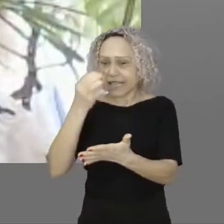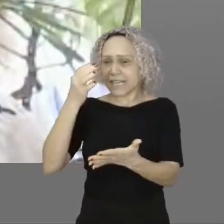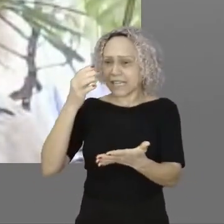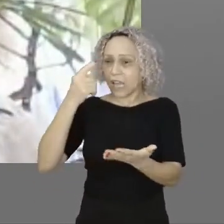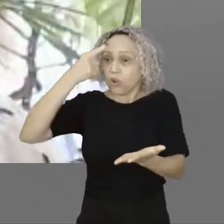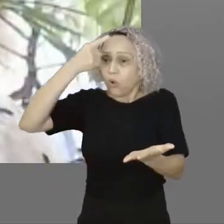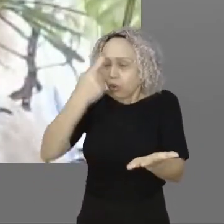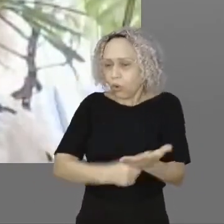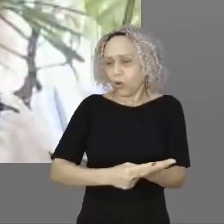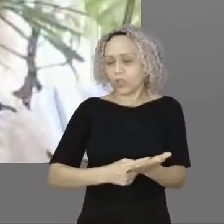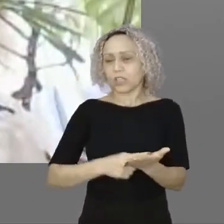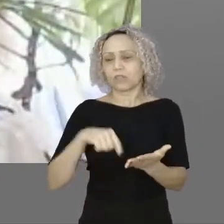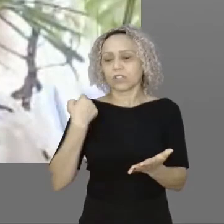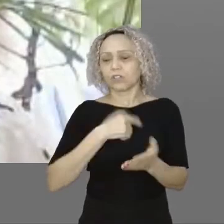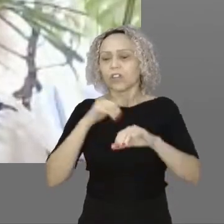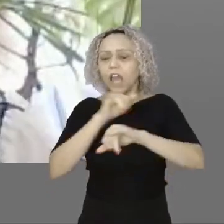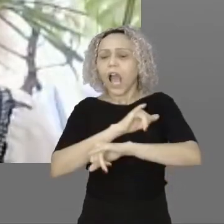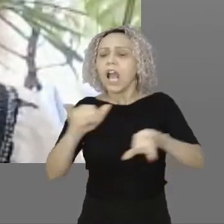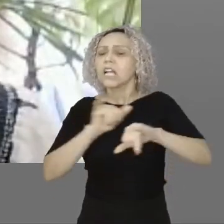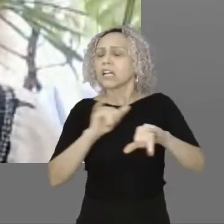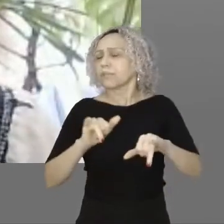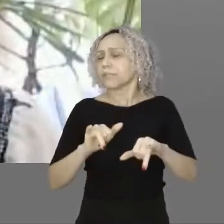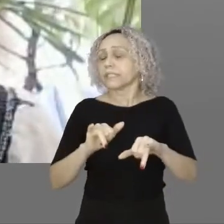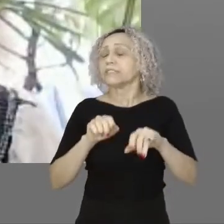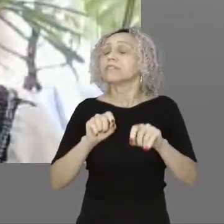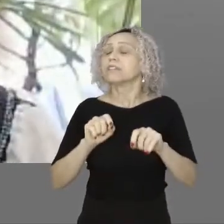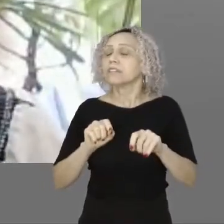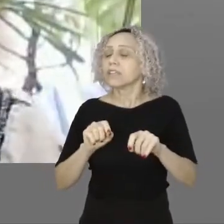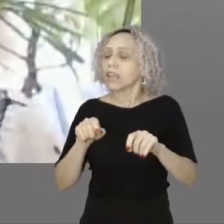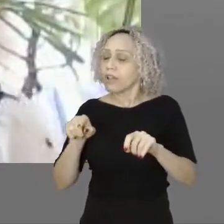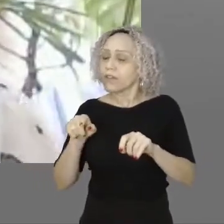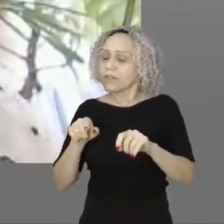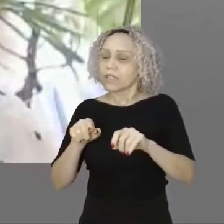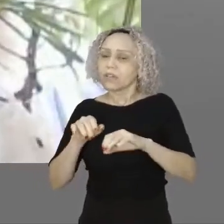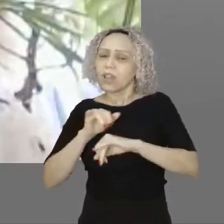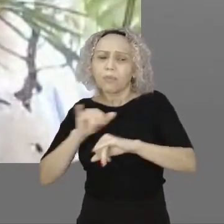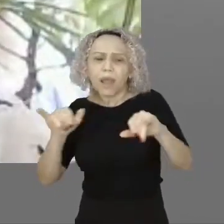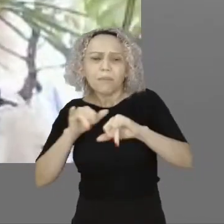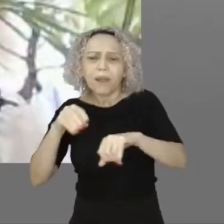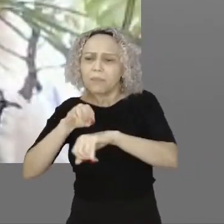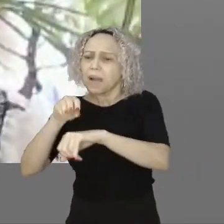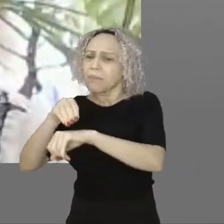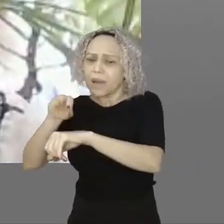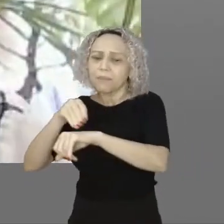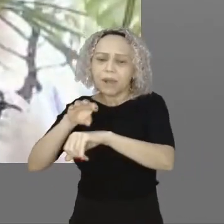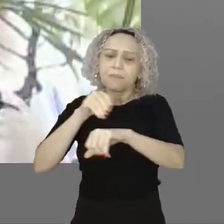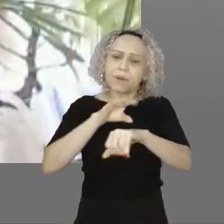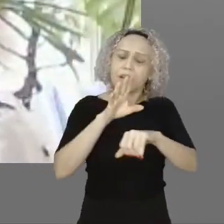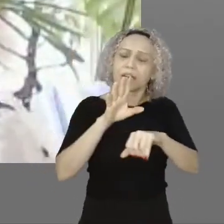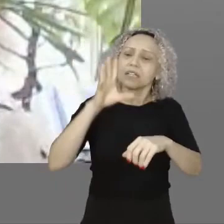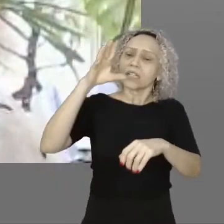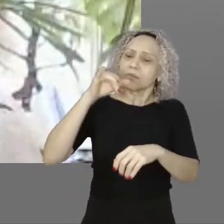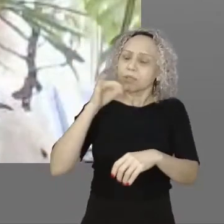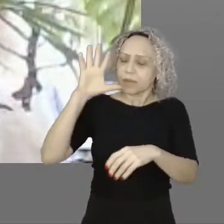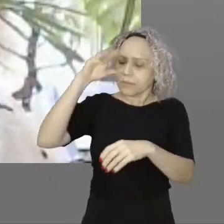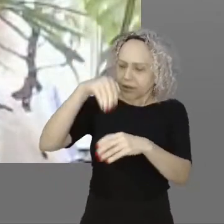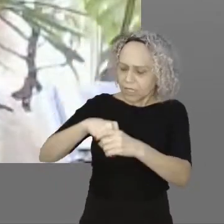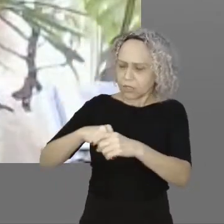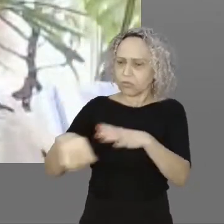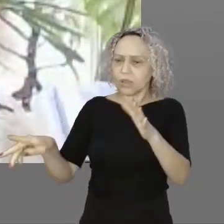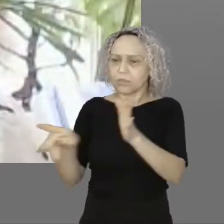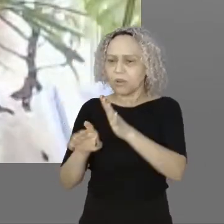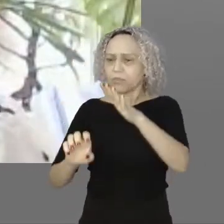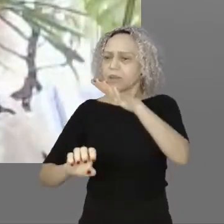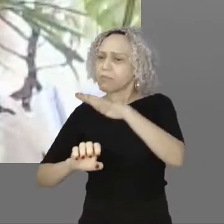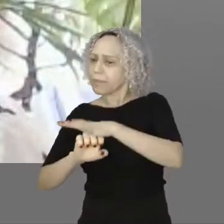organização mobilizações, conscientização, alteração inclusive nos processos internos, e aí nós